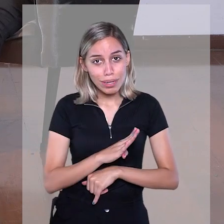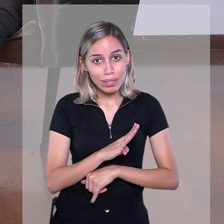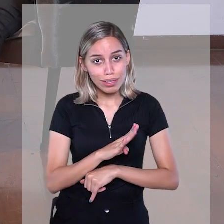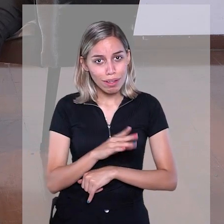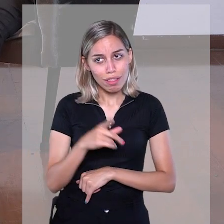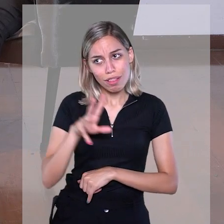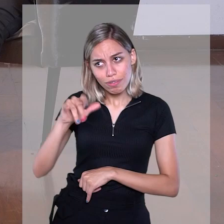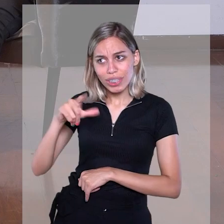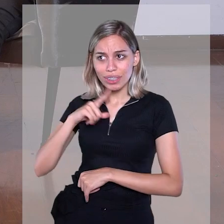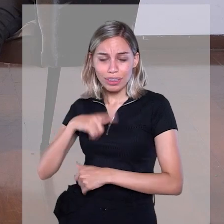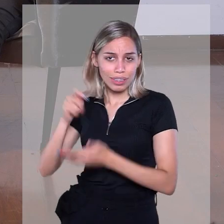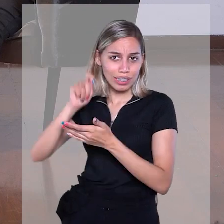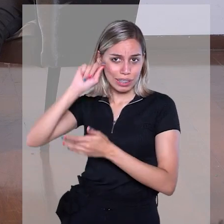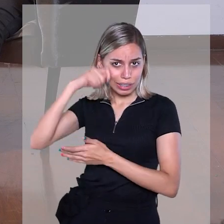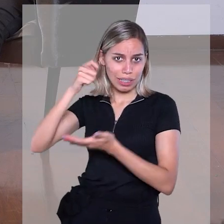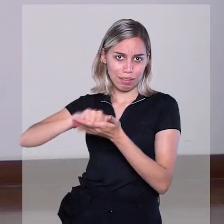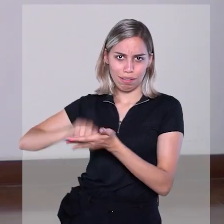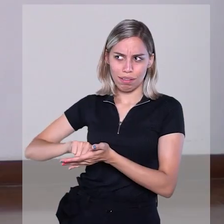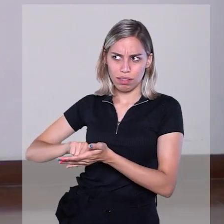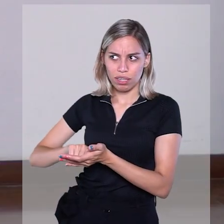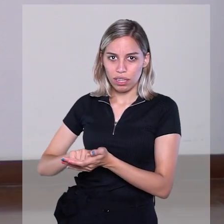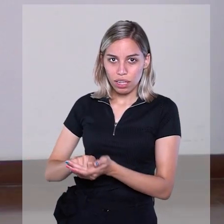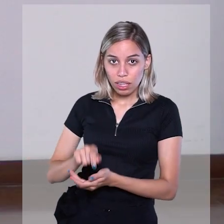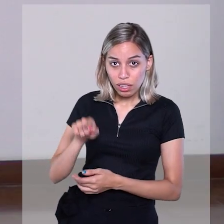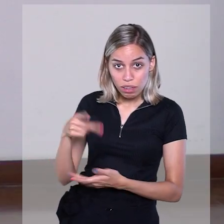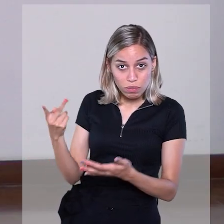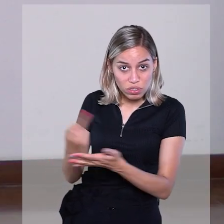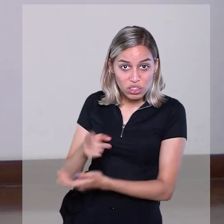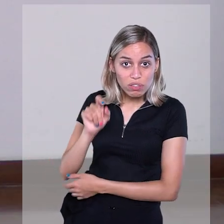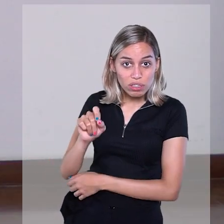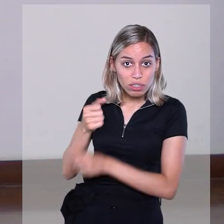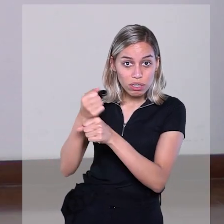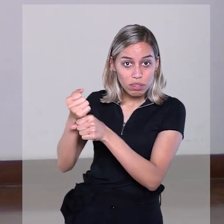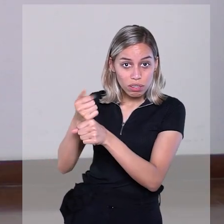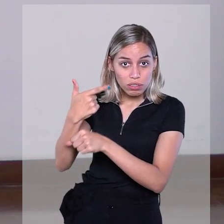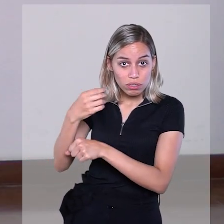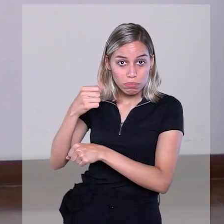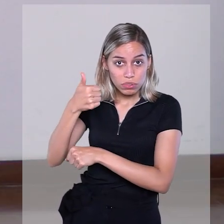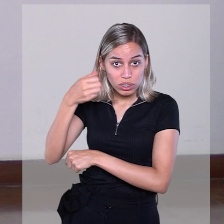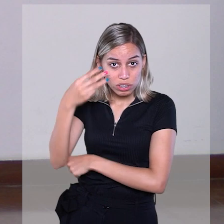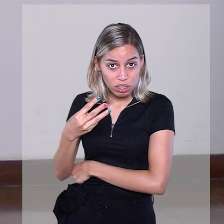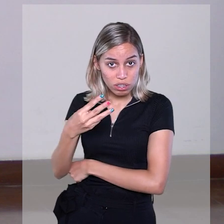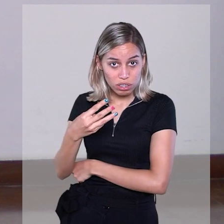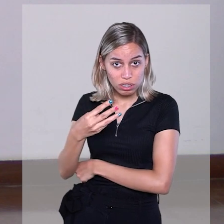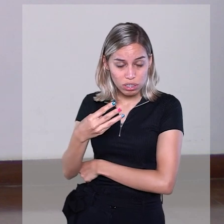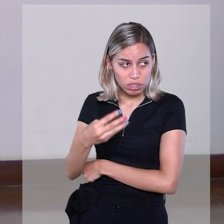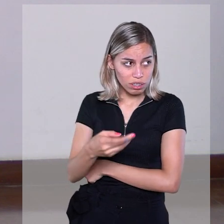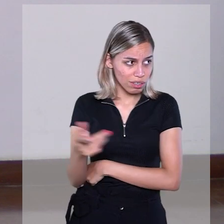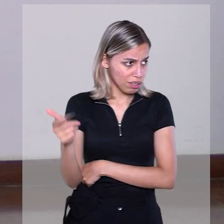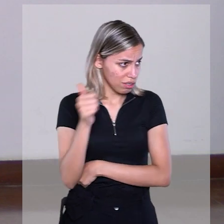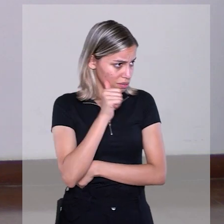2013, as pessoas têm coragem de falar isso Maria ainda. Firmina foi a primeira romancista brasileira? Pois é, e aí volta para o presente.